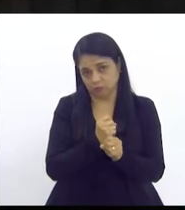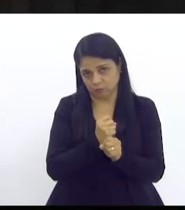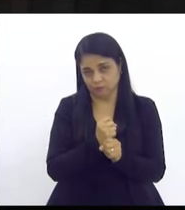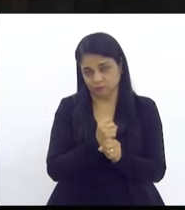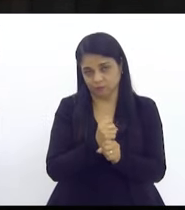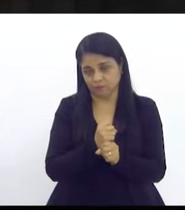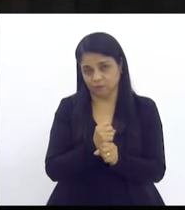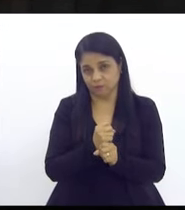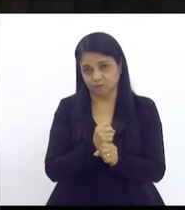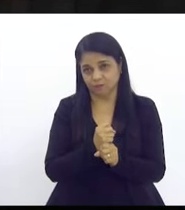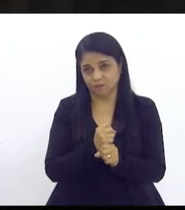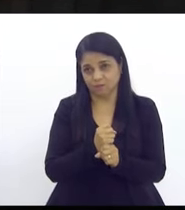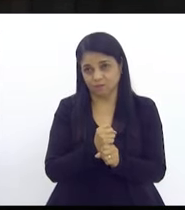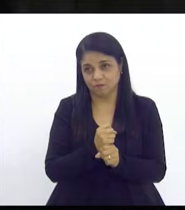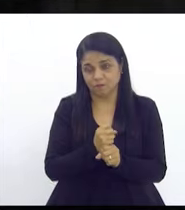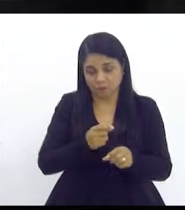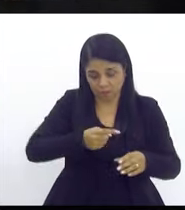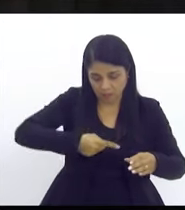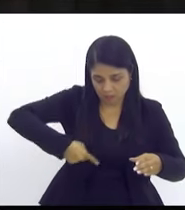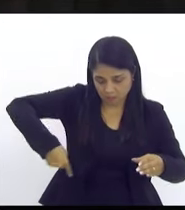Para por poço